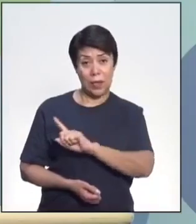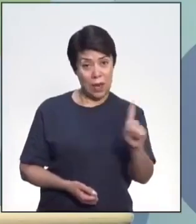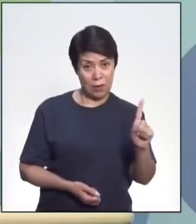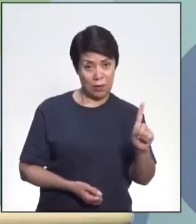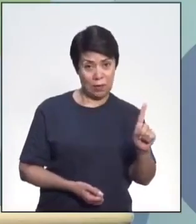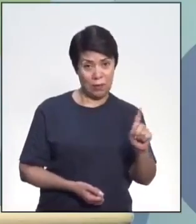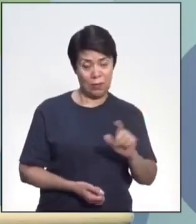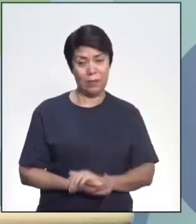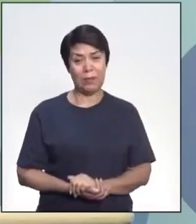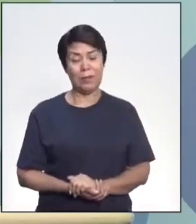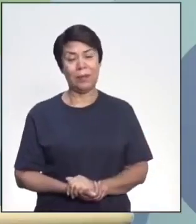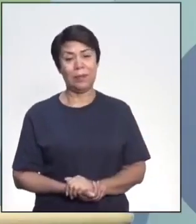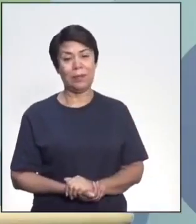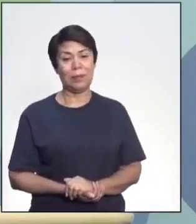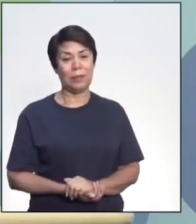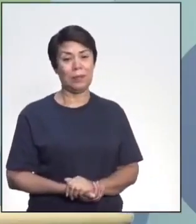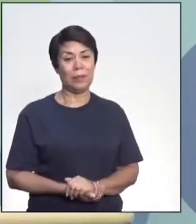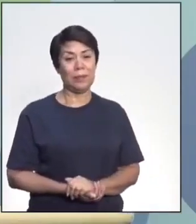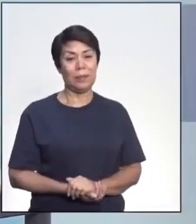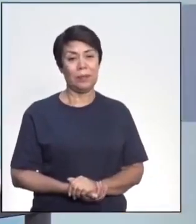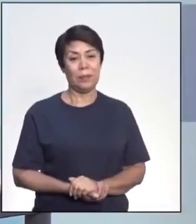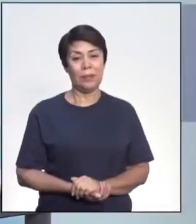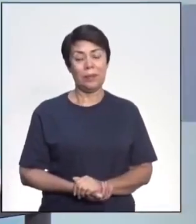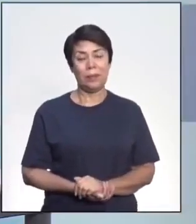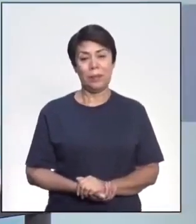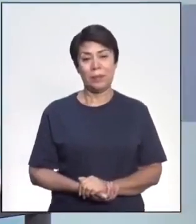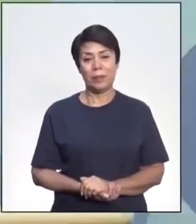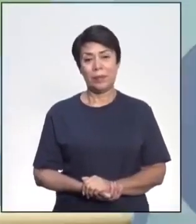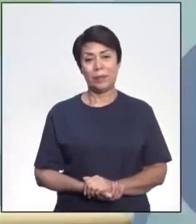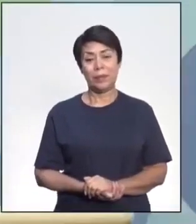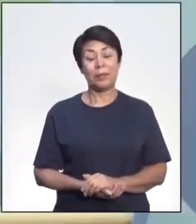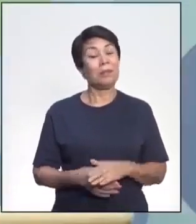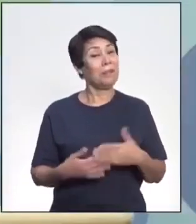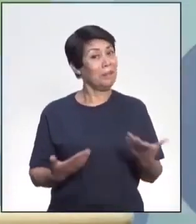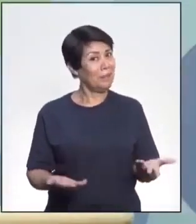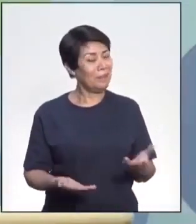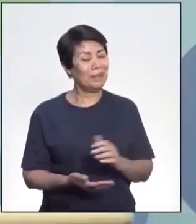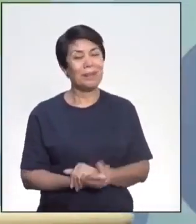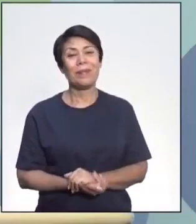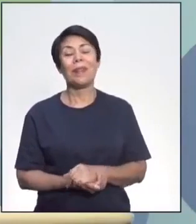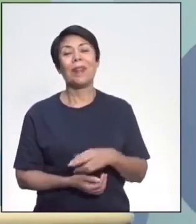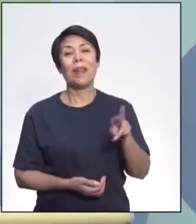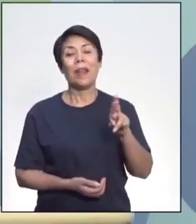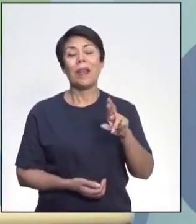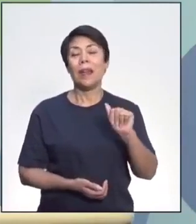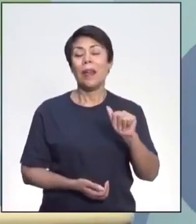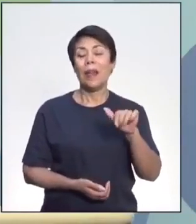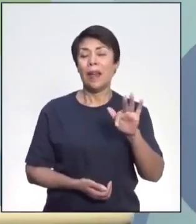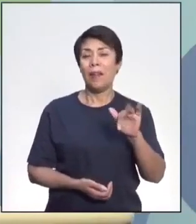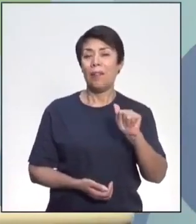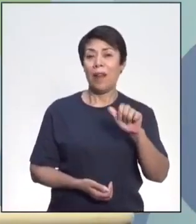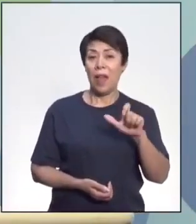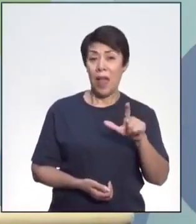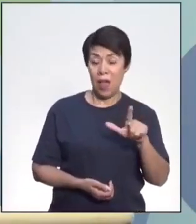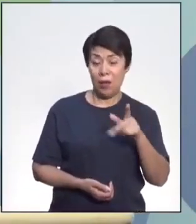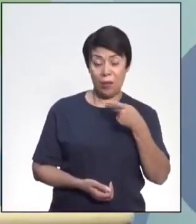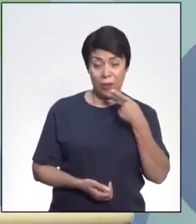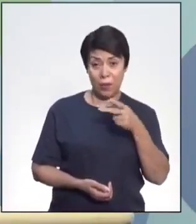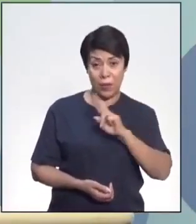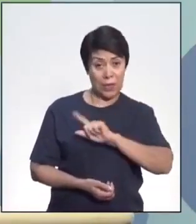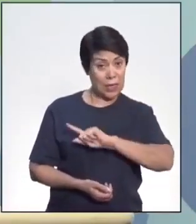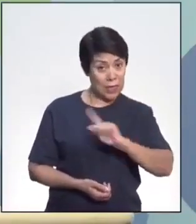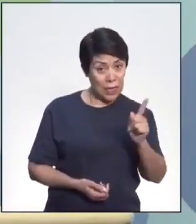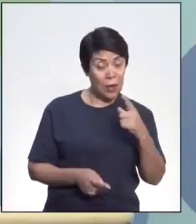não. Então, eles não estão lendo a pergunta direito. Pois é. O Rafael, ele disse que não, pois